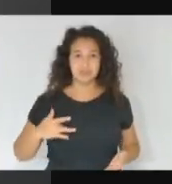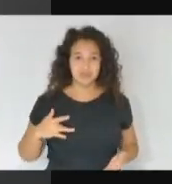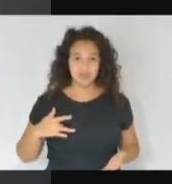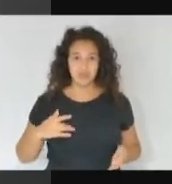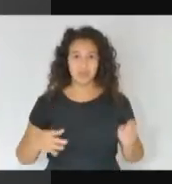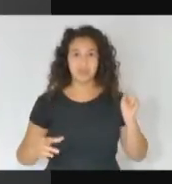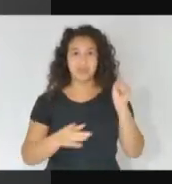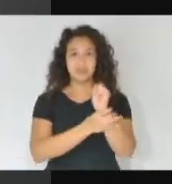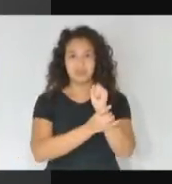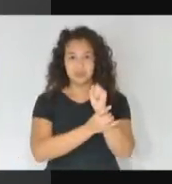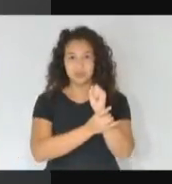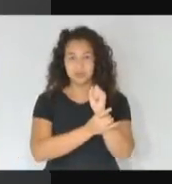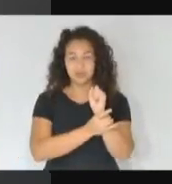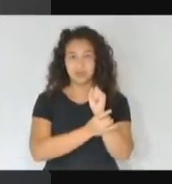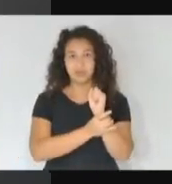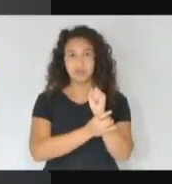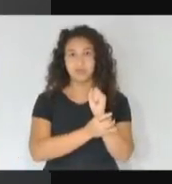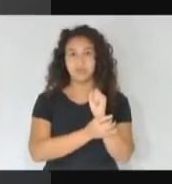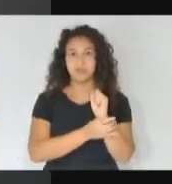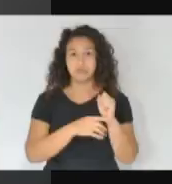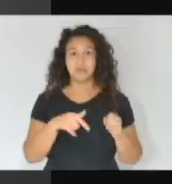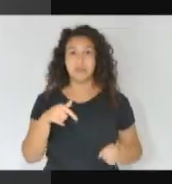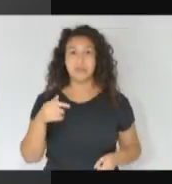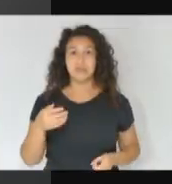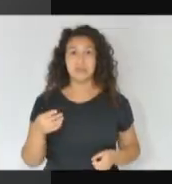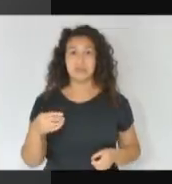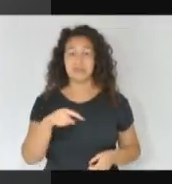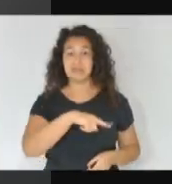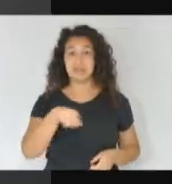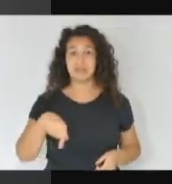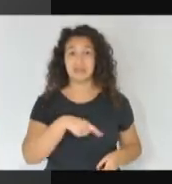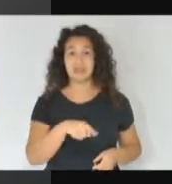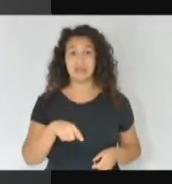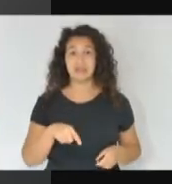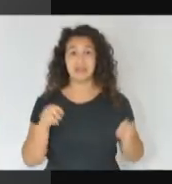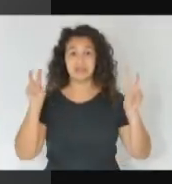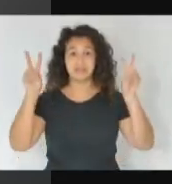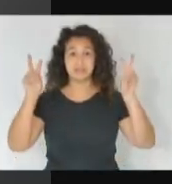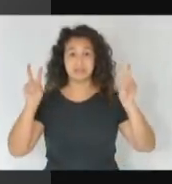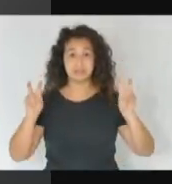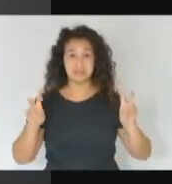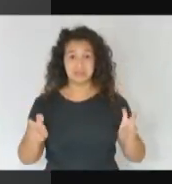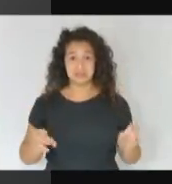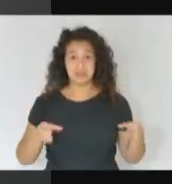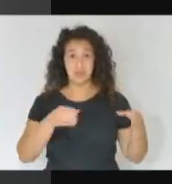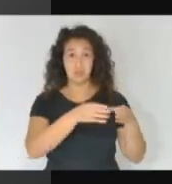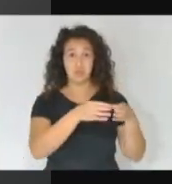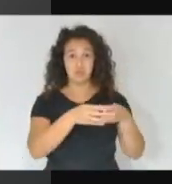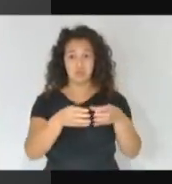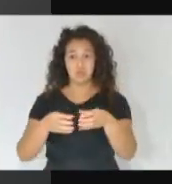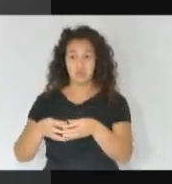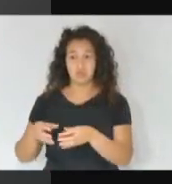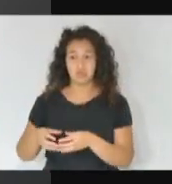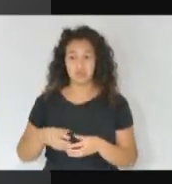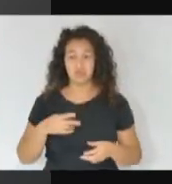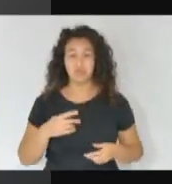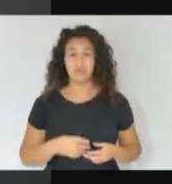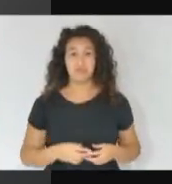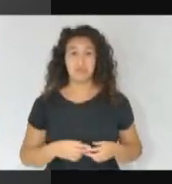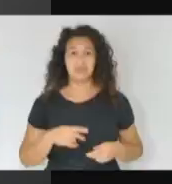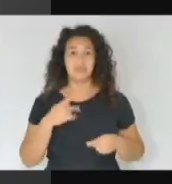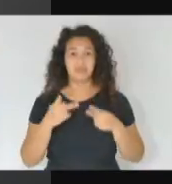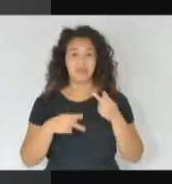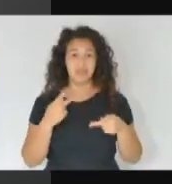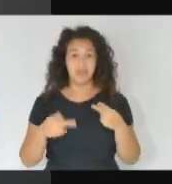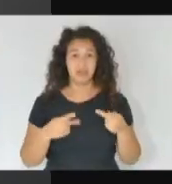segurança. E nós estamos aqui fazendo demagogia classista e deixar quem paga o seu imposto,